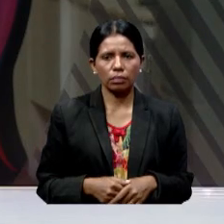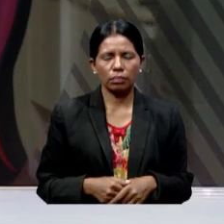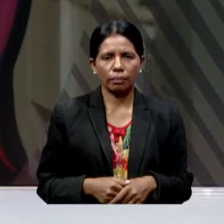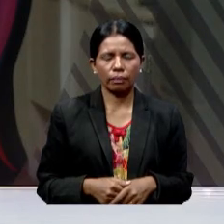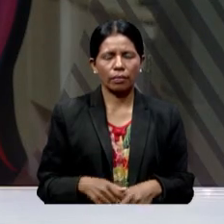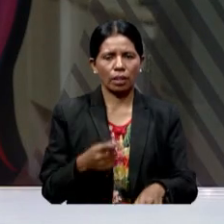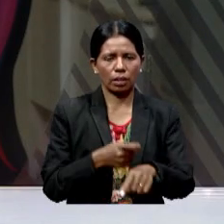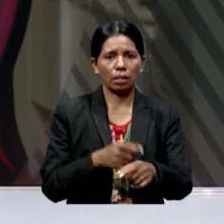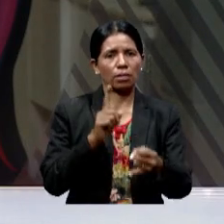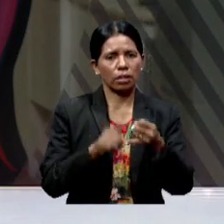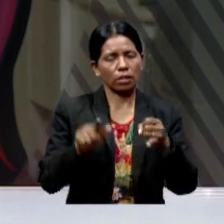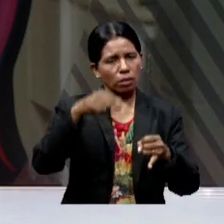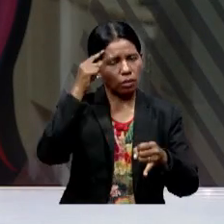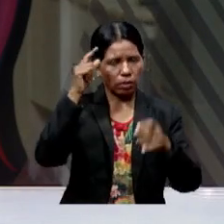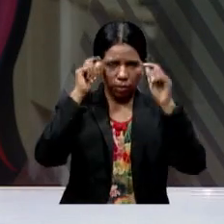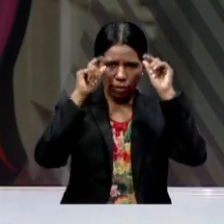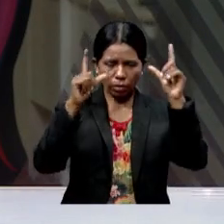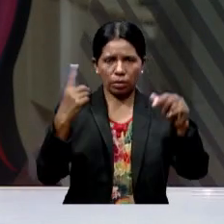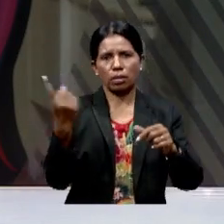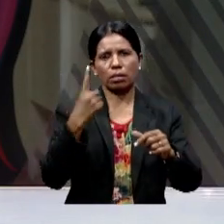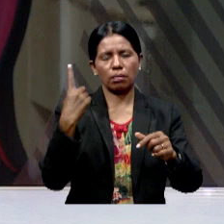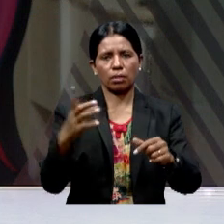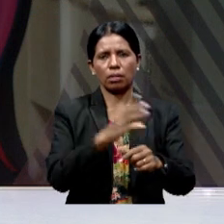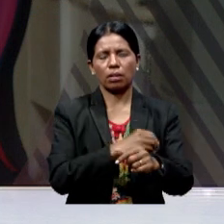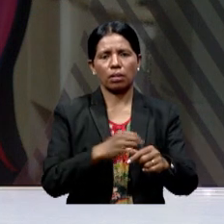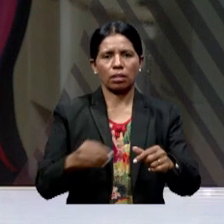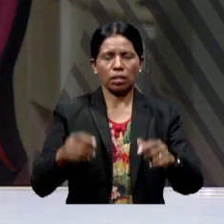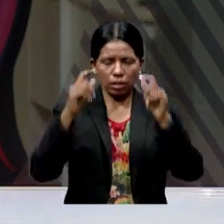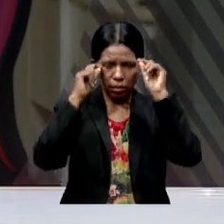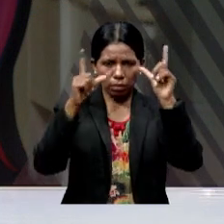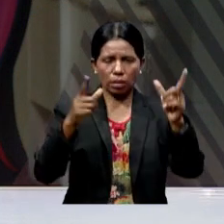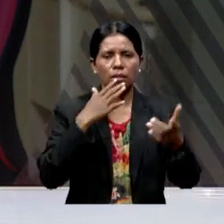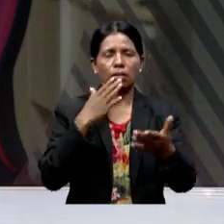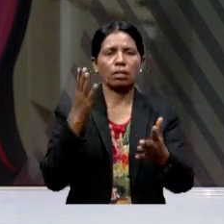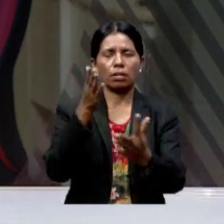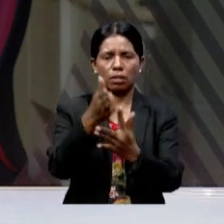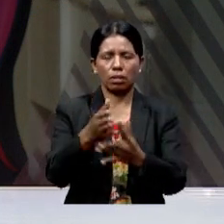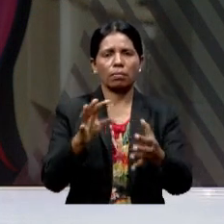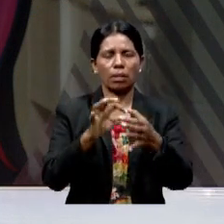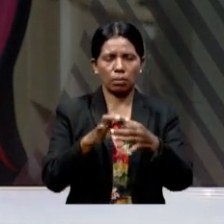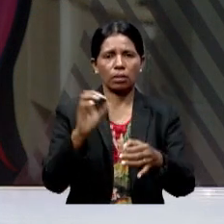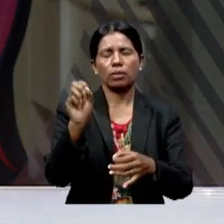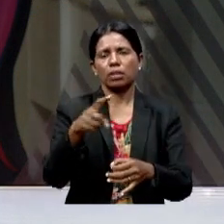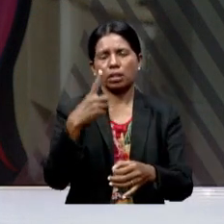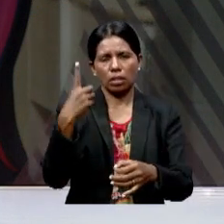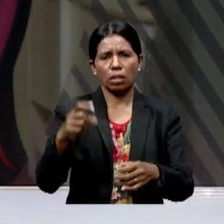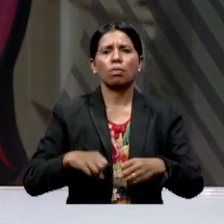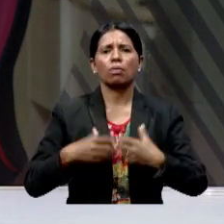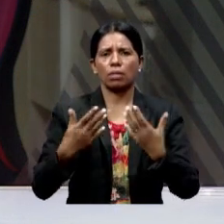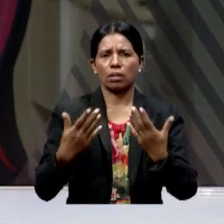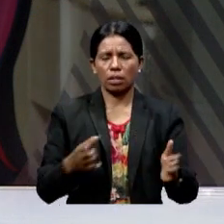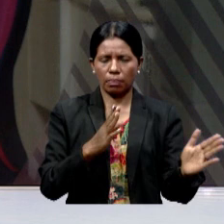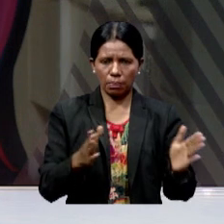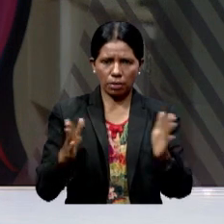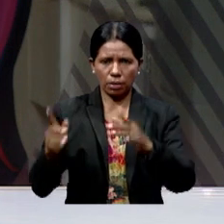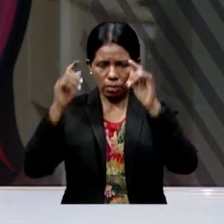E tempo e cusne governo Timor Leste sempre promove vantagem Timor Leste atu sai membro ba da Asociação de Unidas ASEAN o ensaio preparação